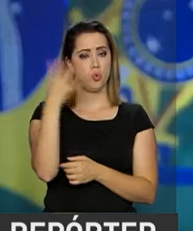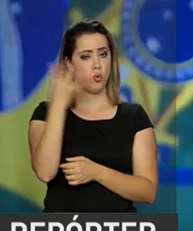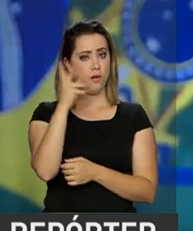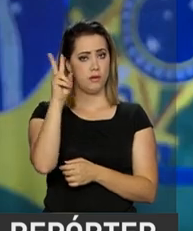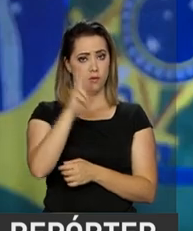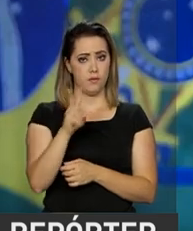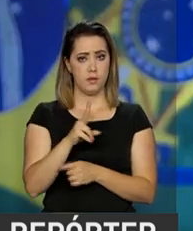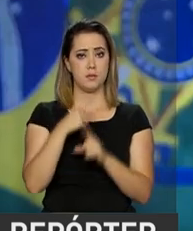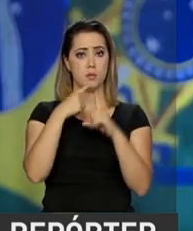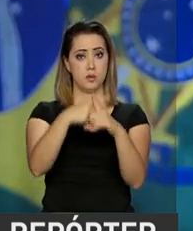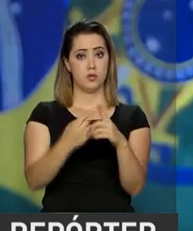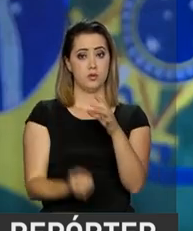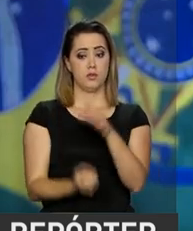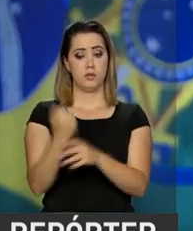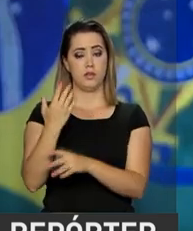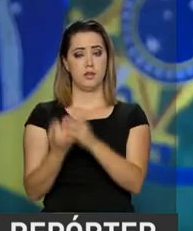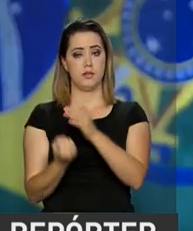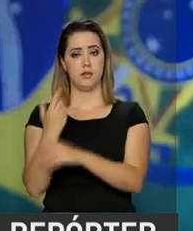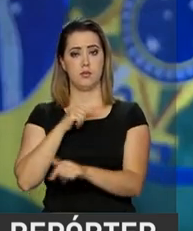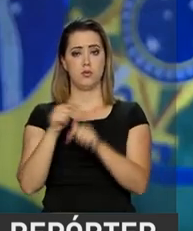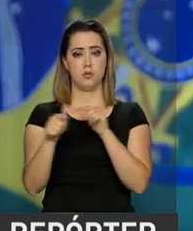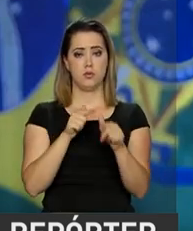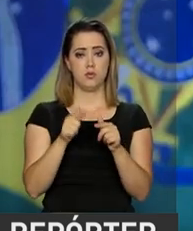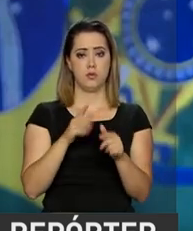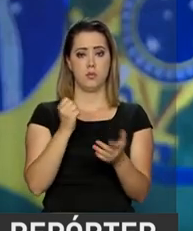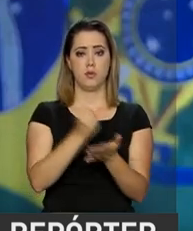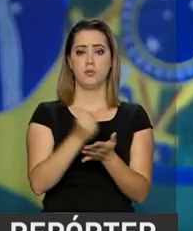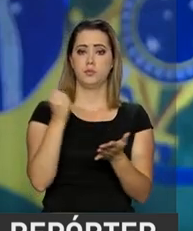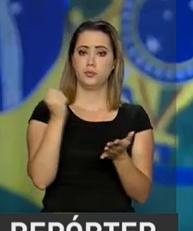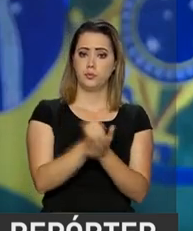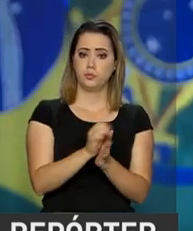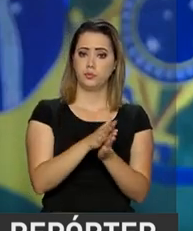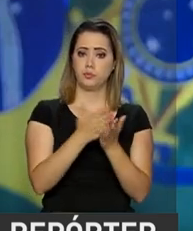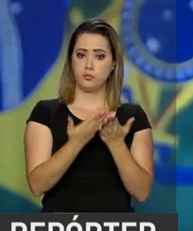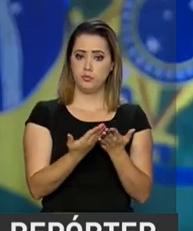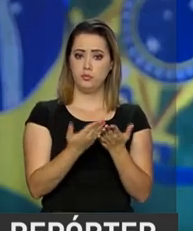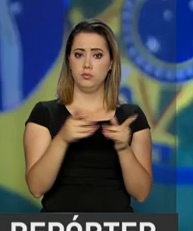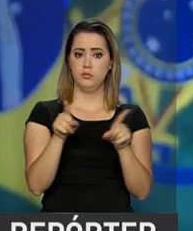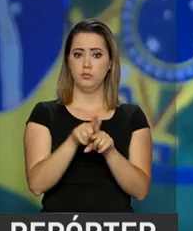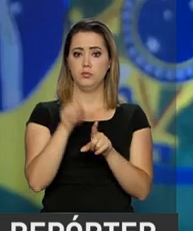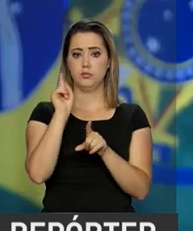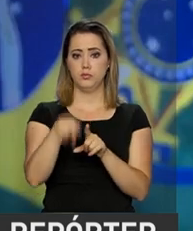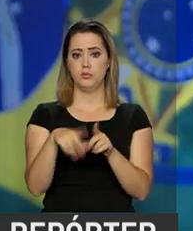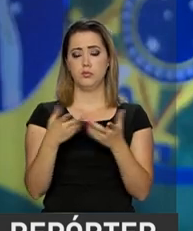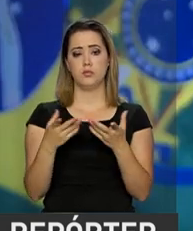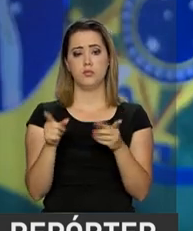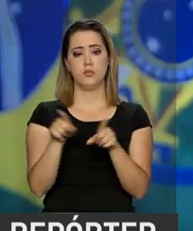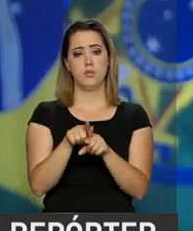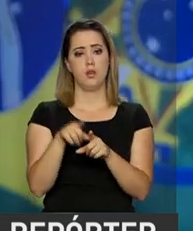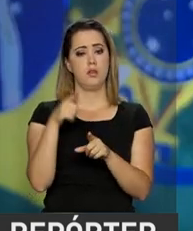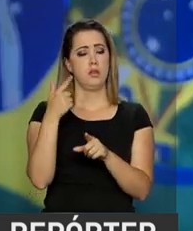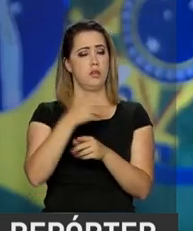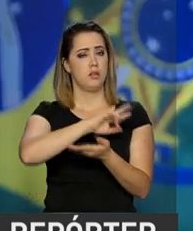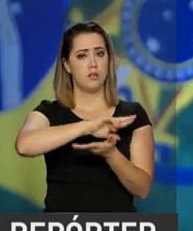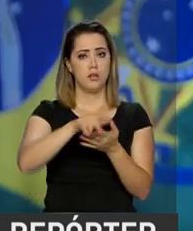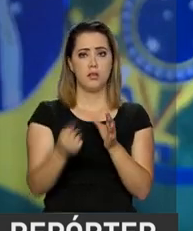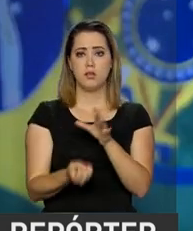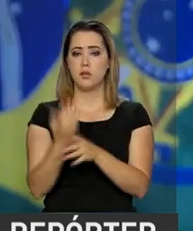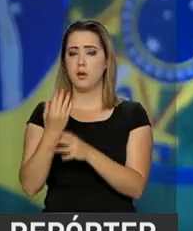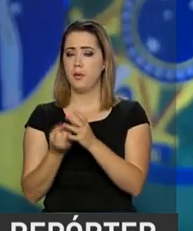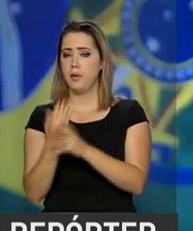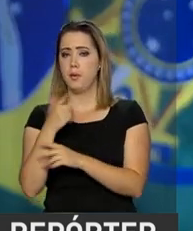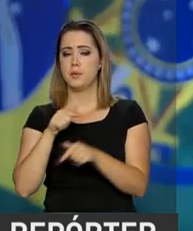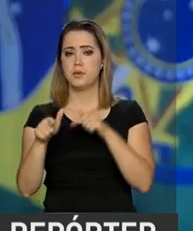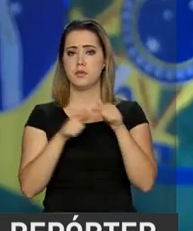na geração de postos de trabalho com carteira assinada criamos 35.000 novos empregos no